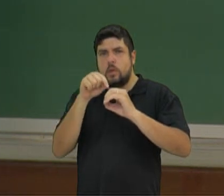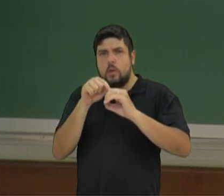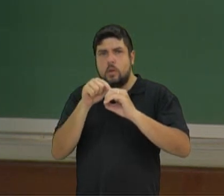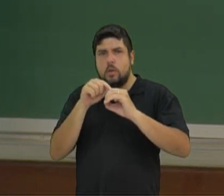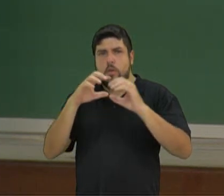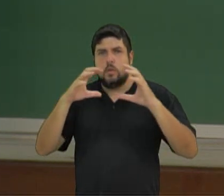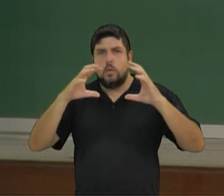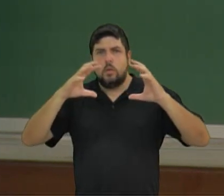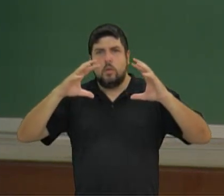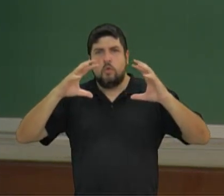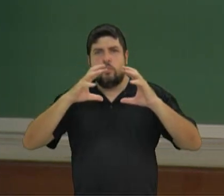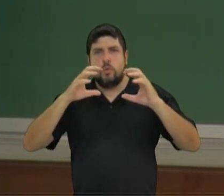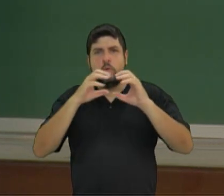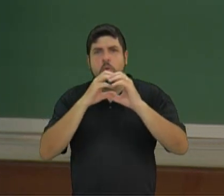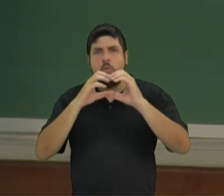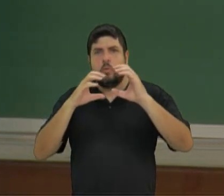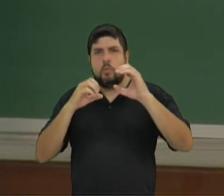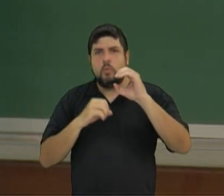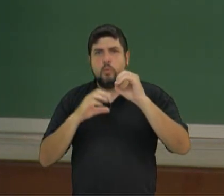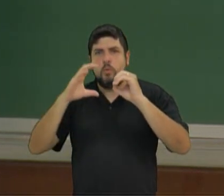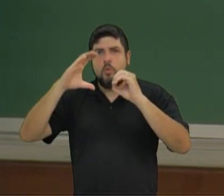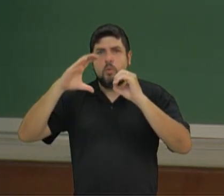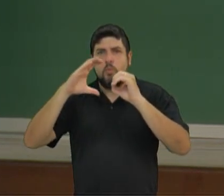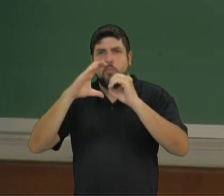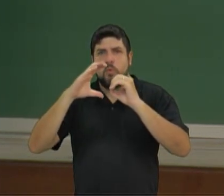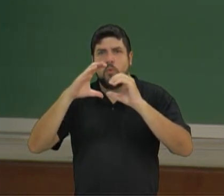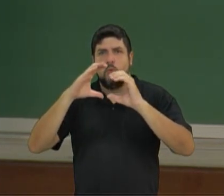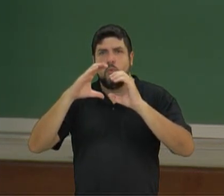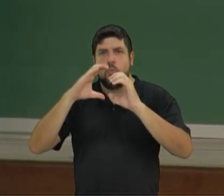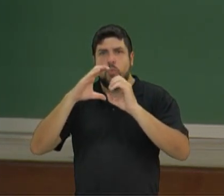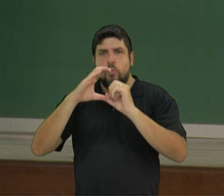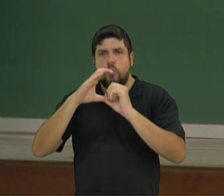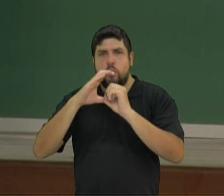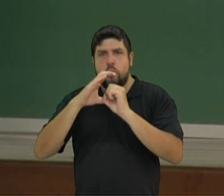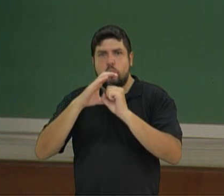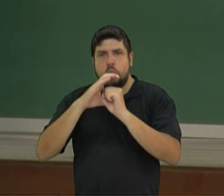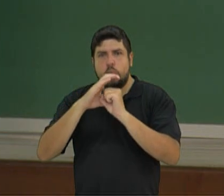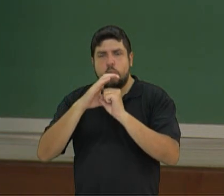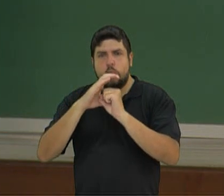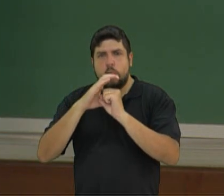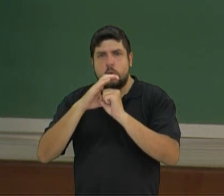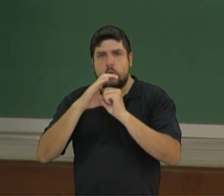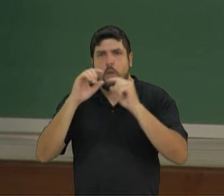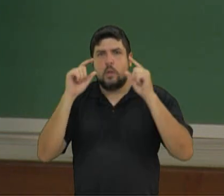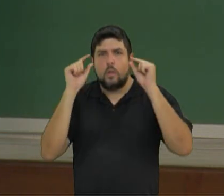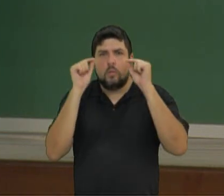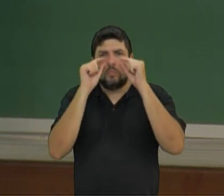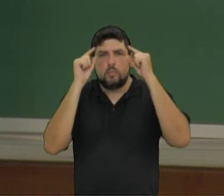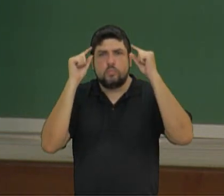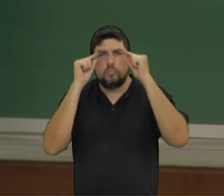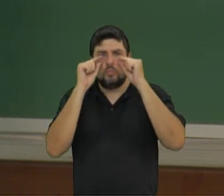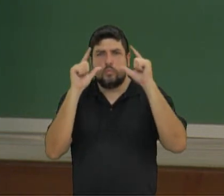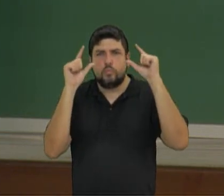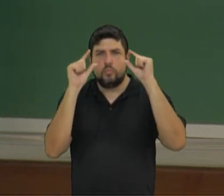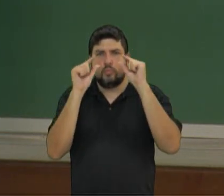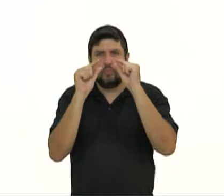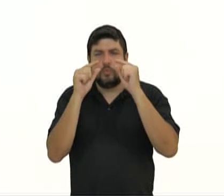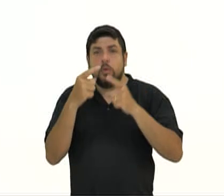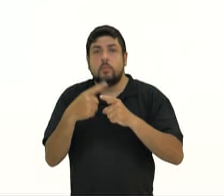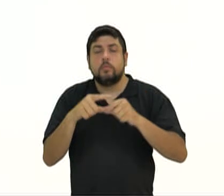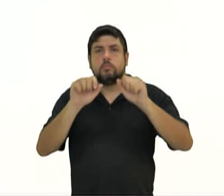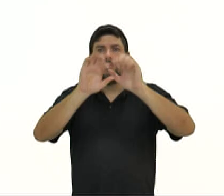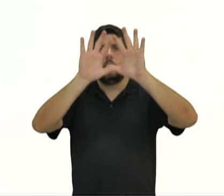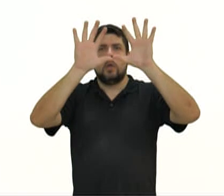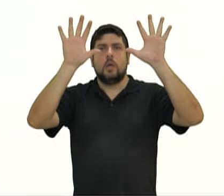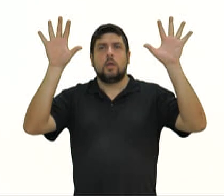a pupila. Olha lá, quando ela fecha de diâmetro, fica bem pequenininha, porque tem muita luz no